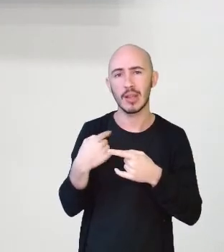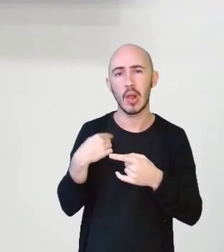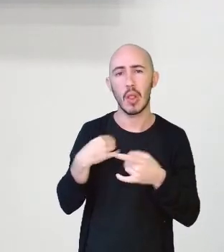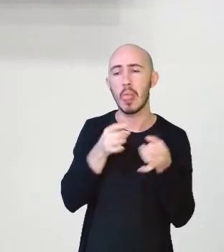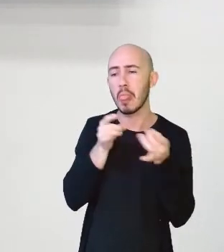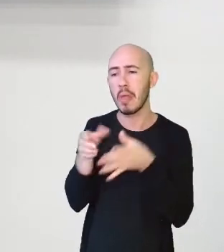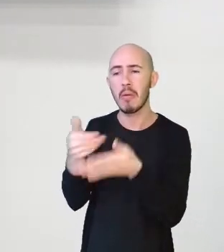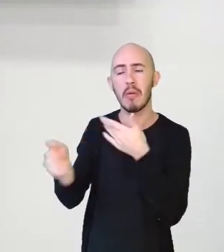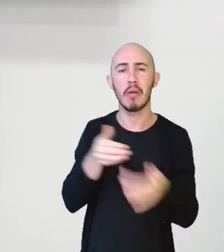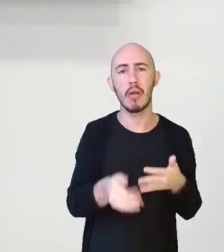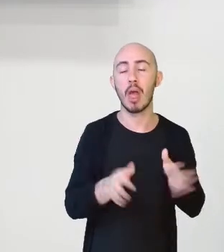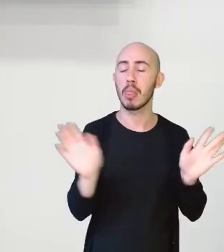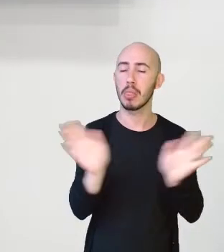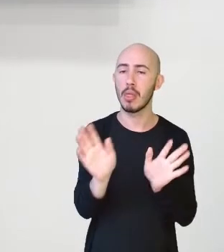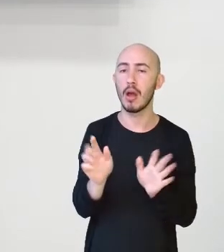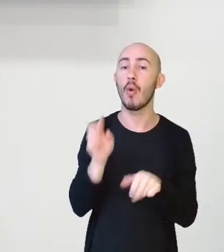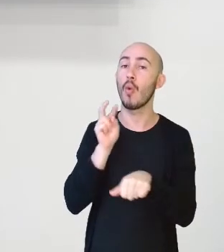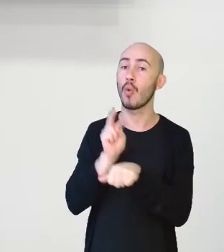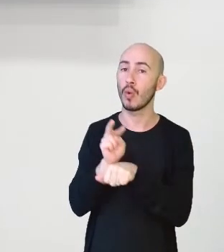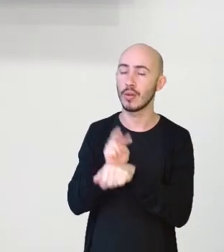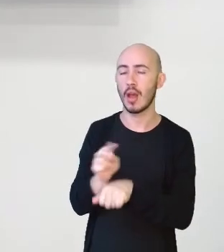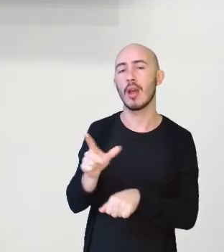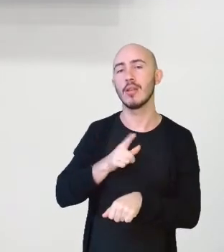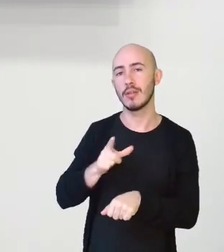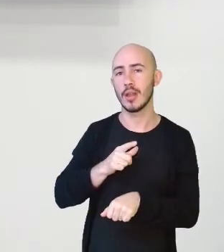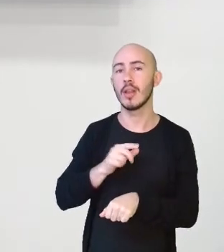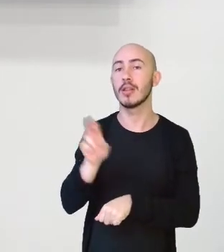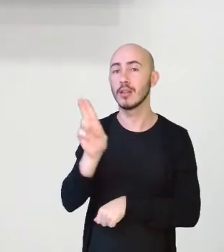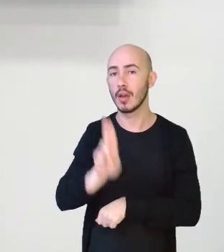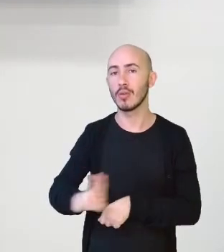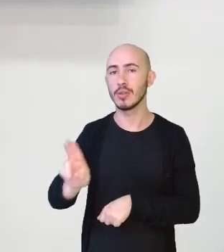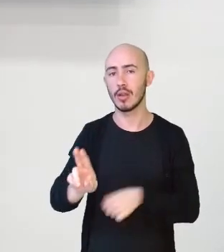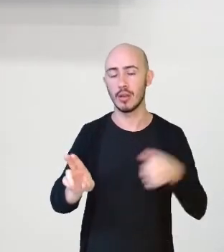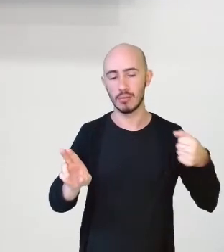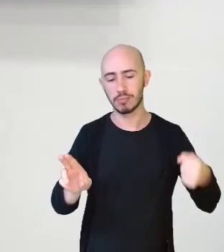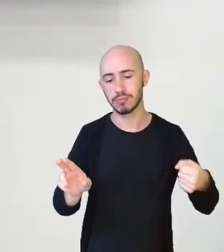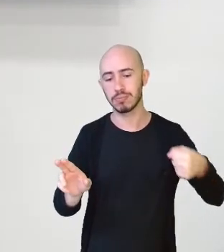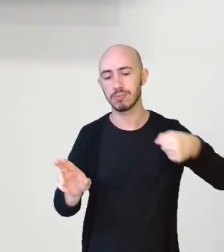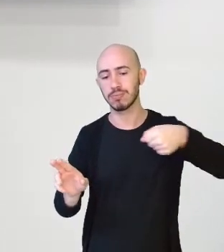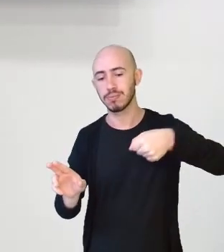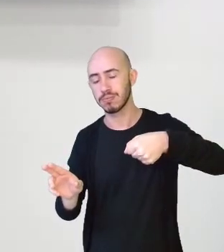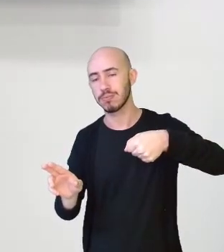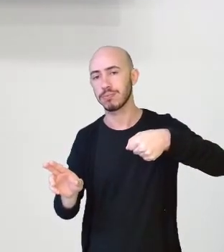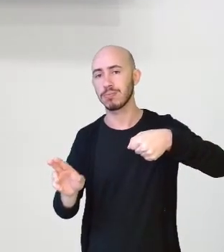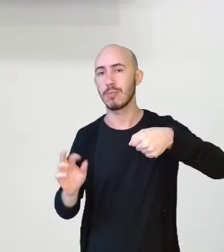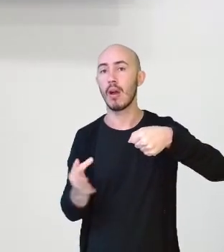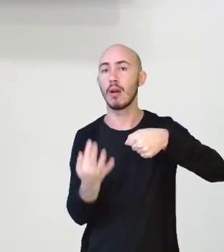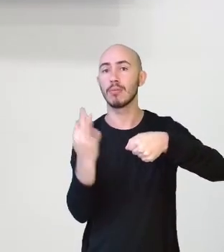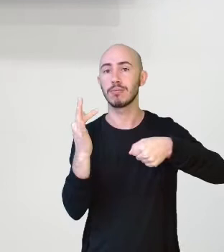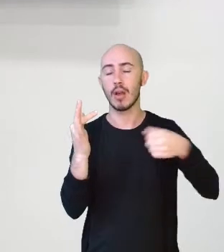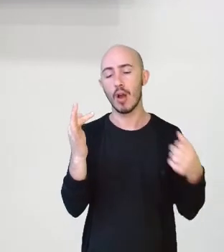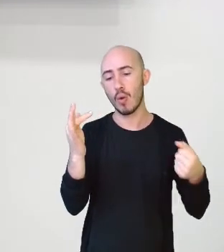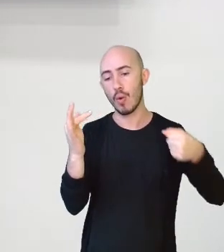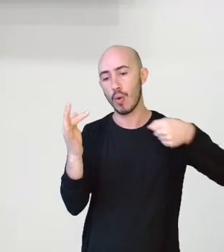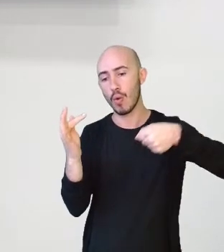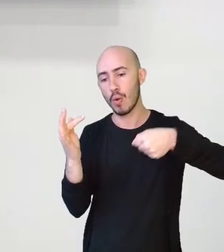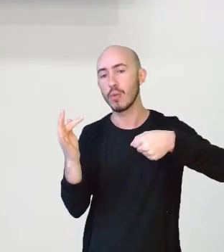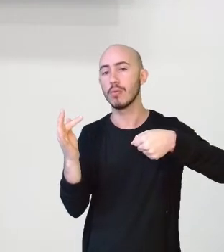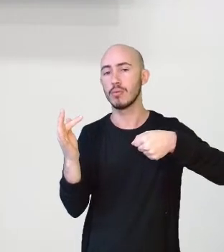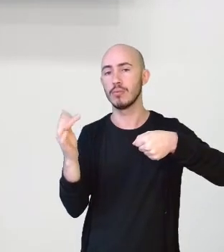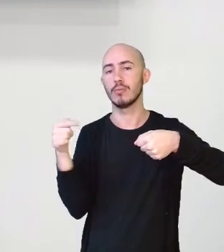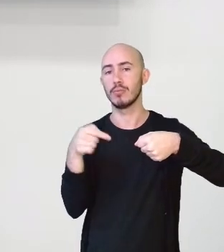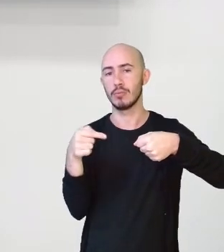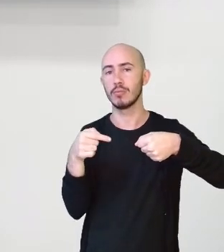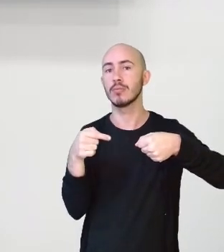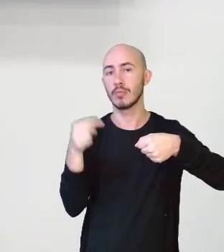não, ele está com um regador, ou seja, ele está usando a água de maneira racional. Ele vai